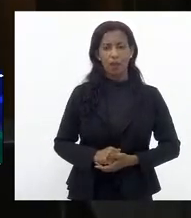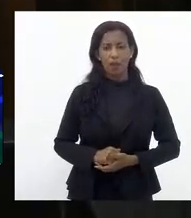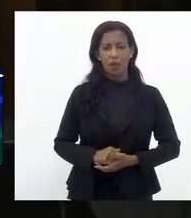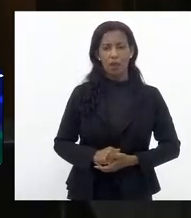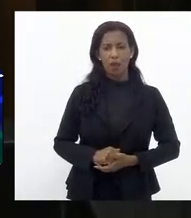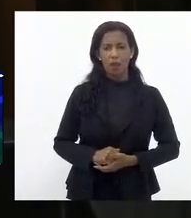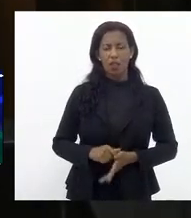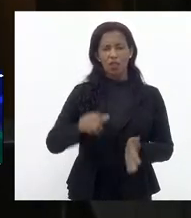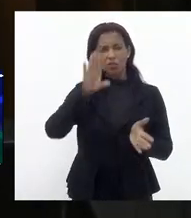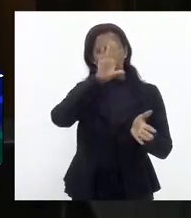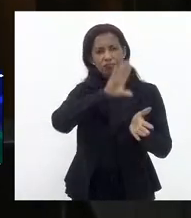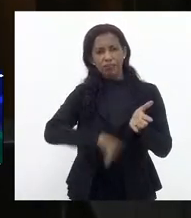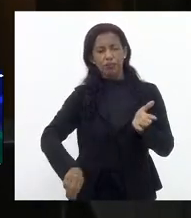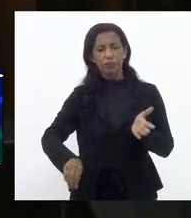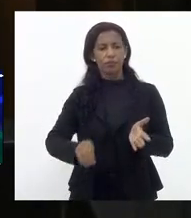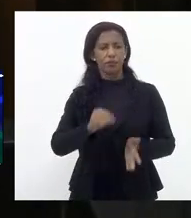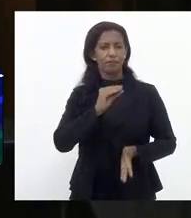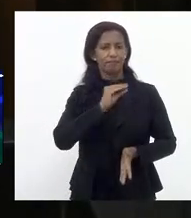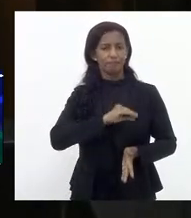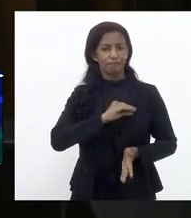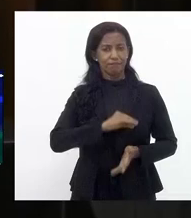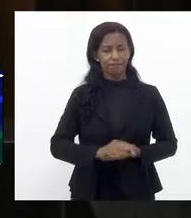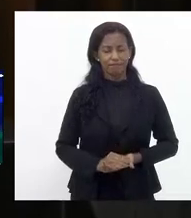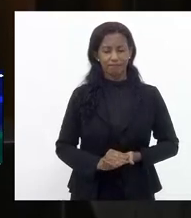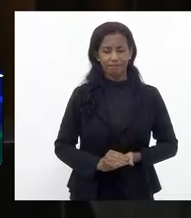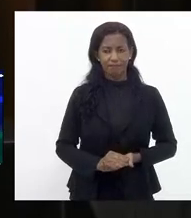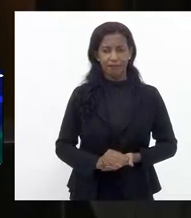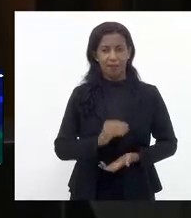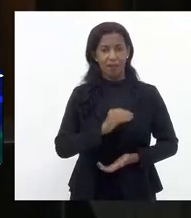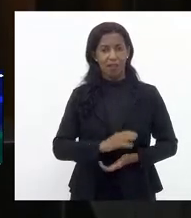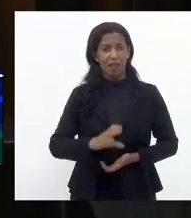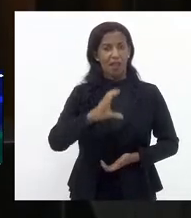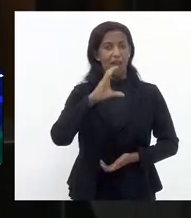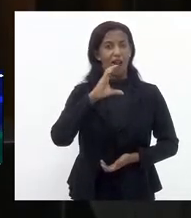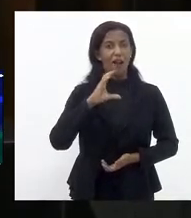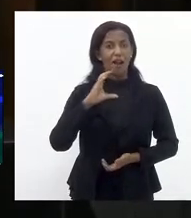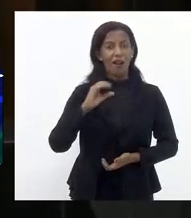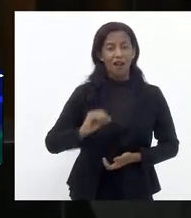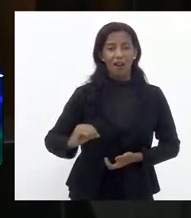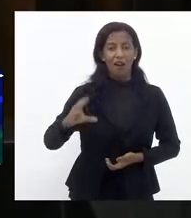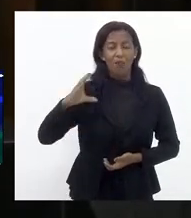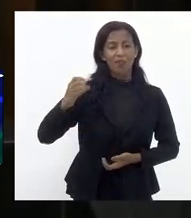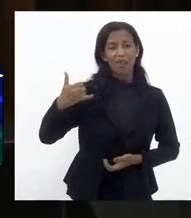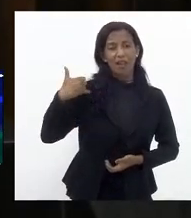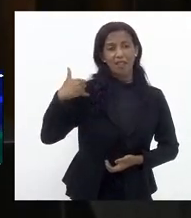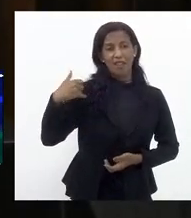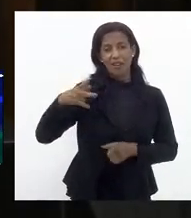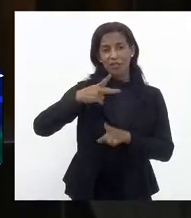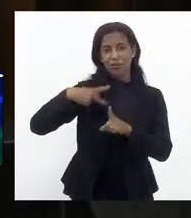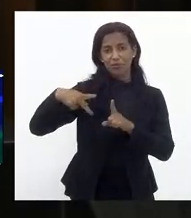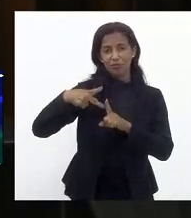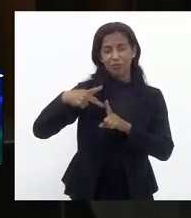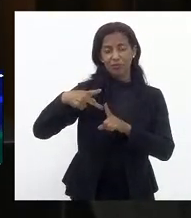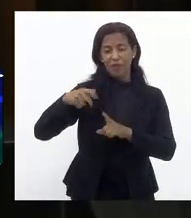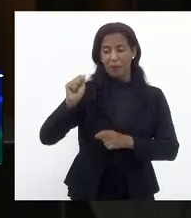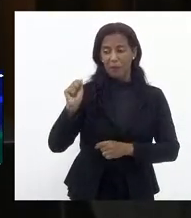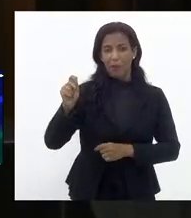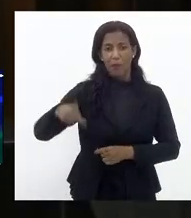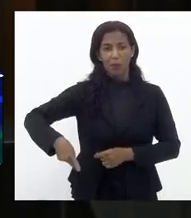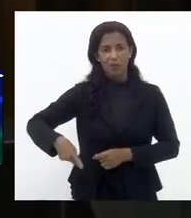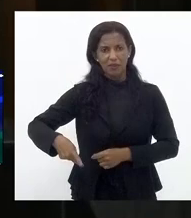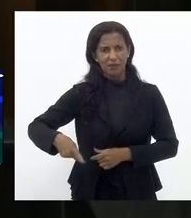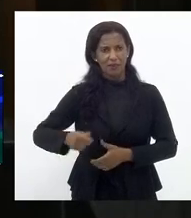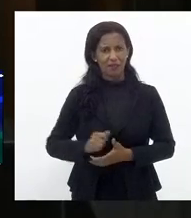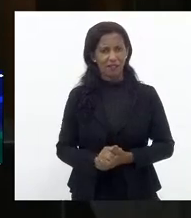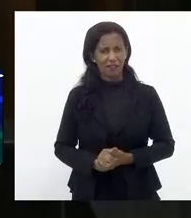seu benefício, presidente. Aumento da idade mínima para a aposentadoria dos professores e dos agentes de segurança